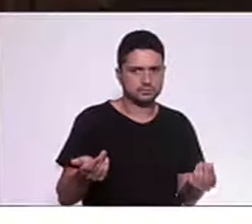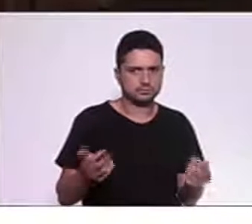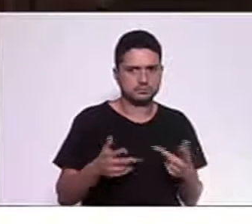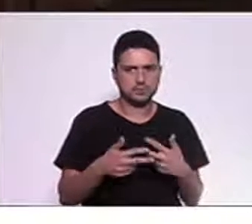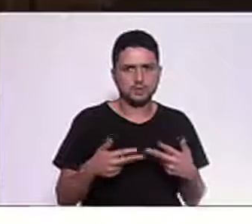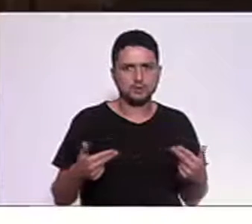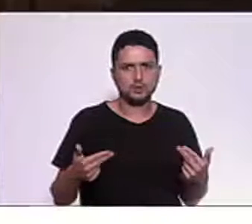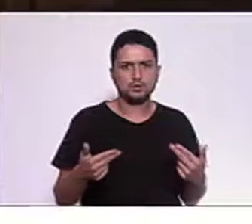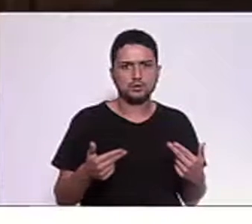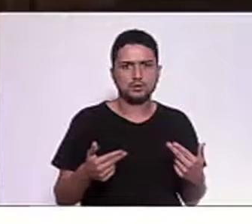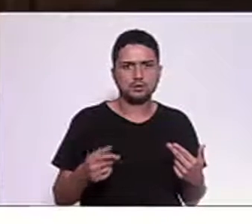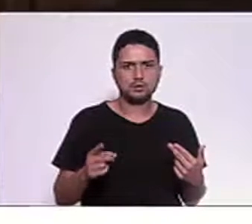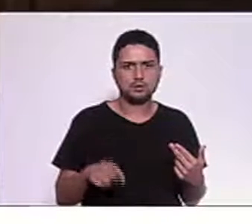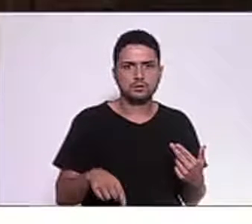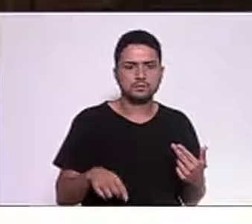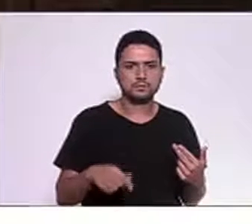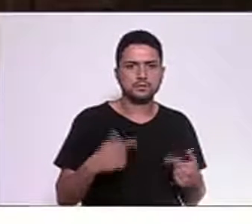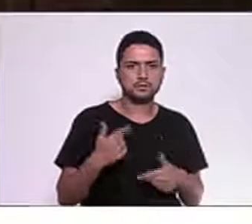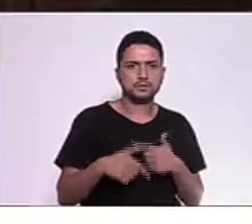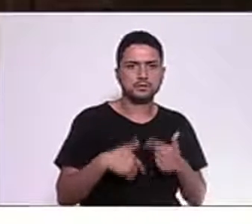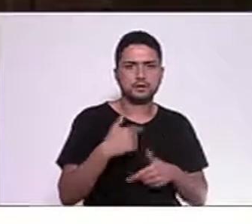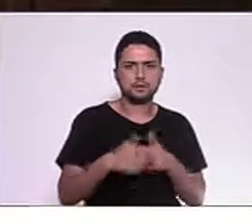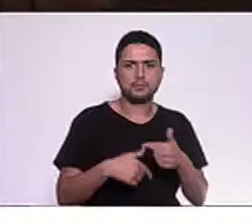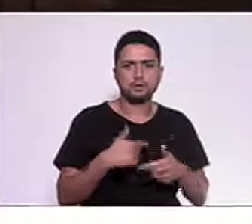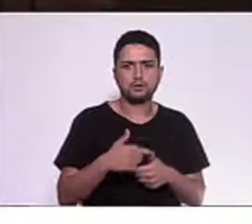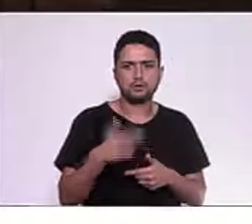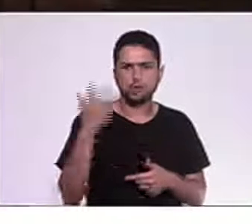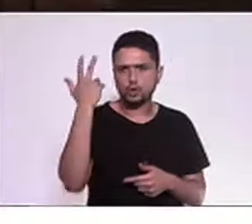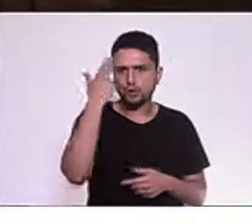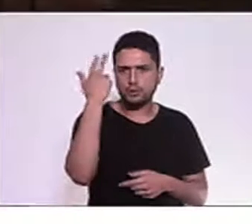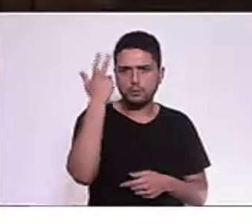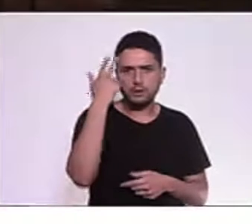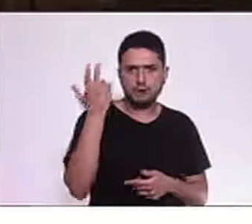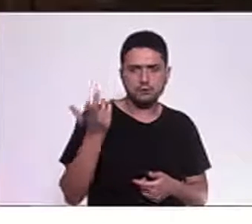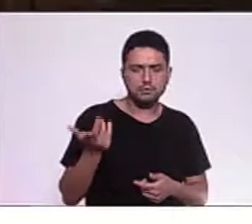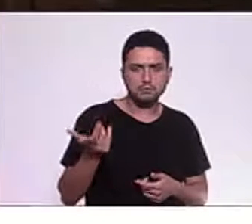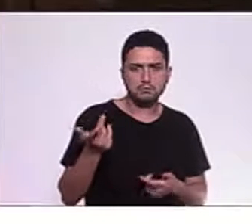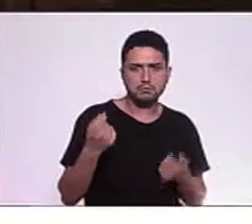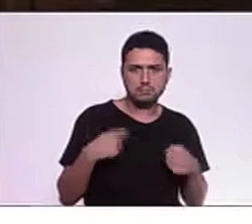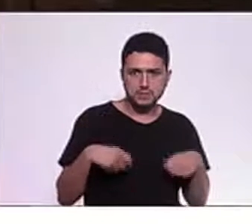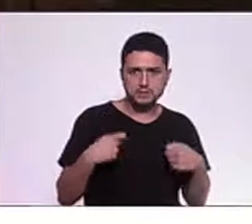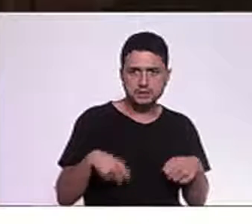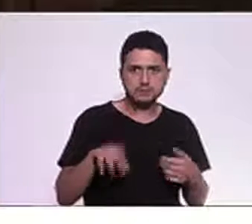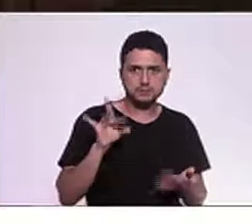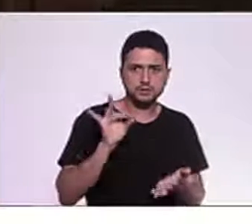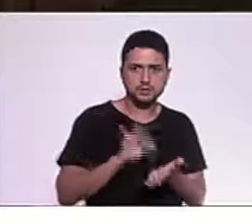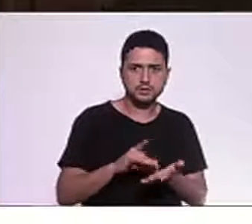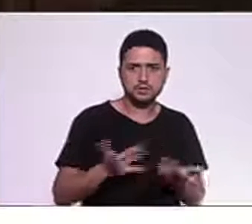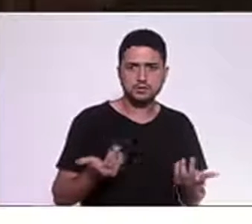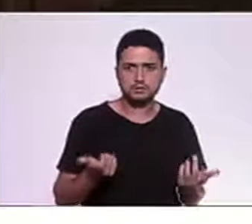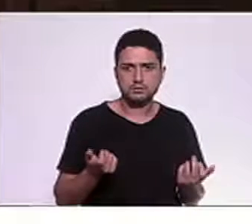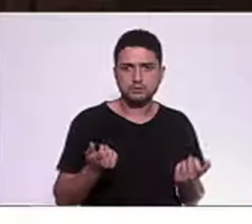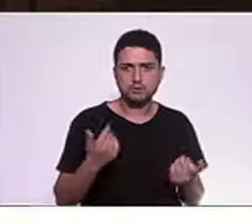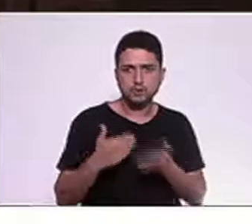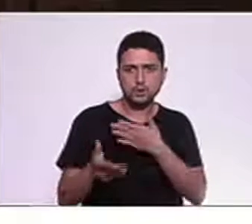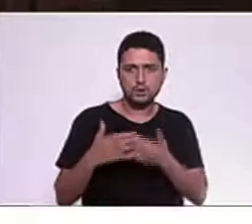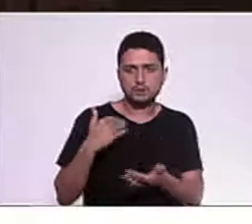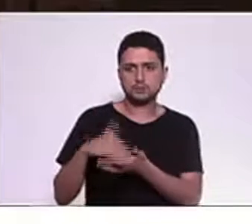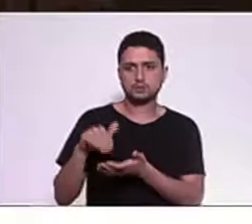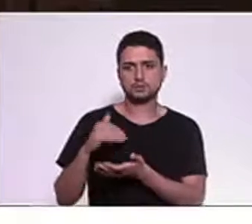atribuição, uma linha de trabalho normal e absolutamente necessária em qualquer secretaria de